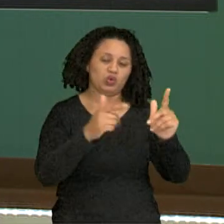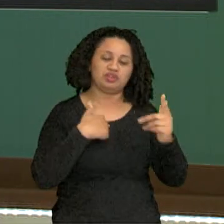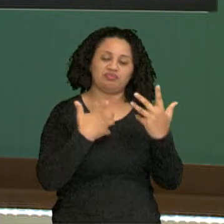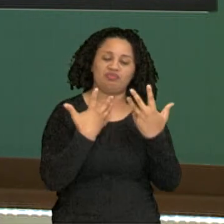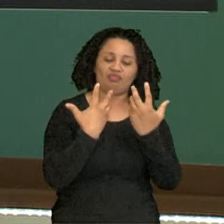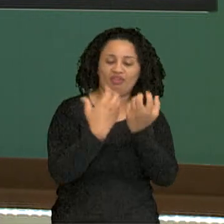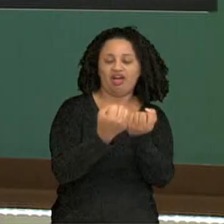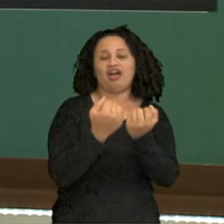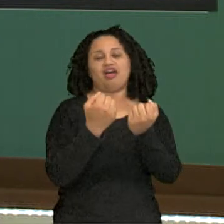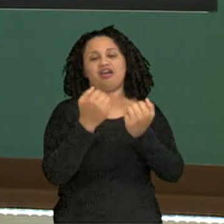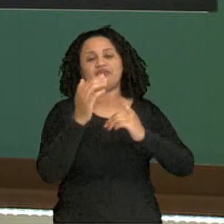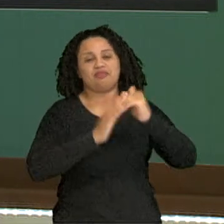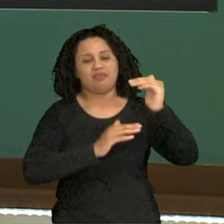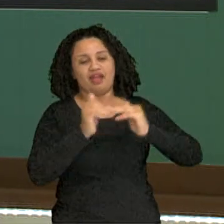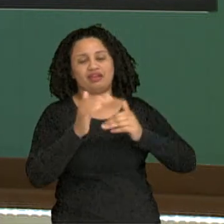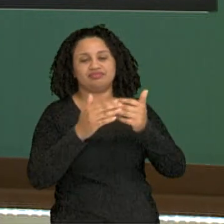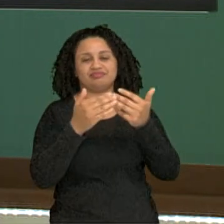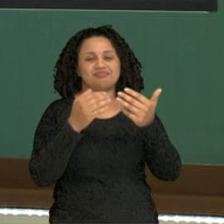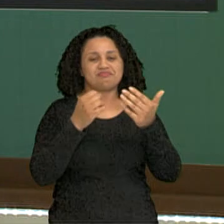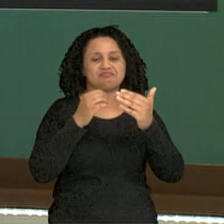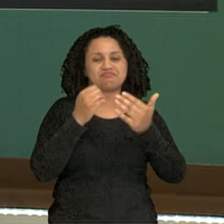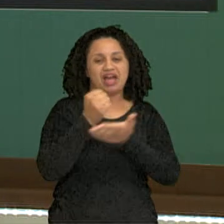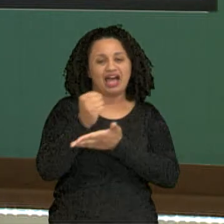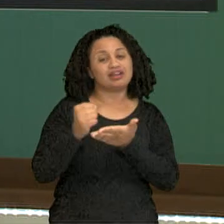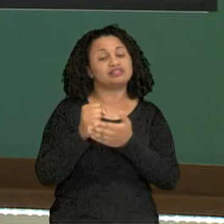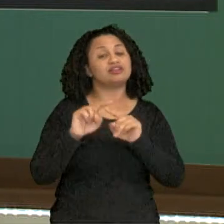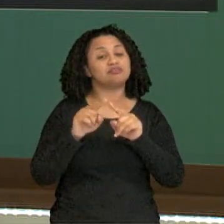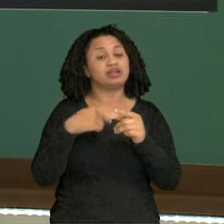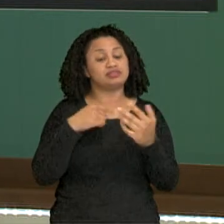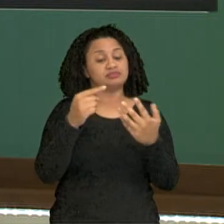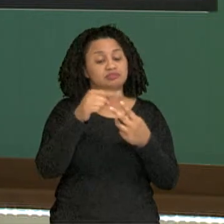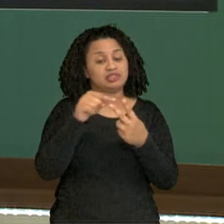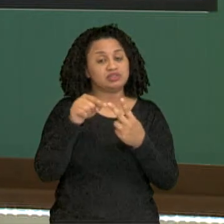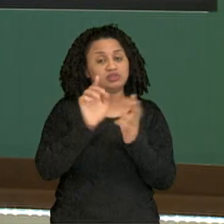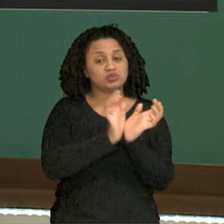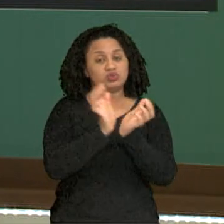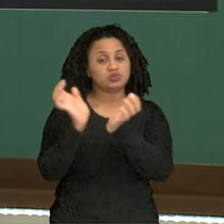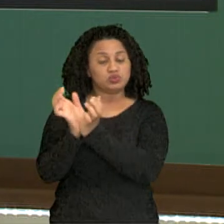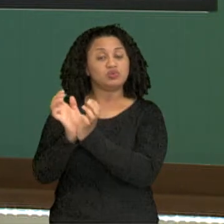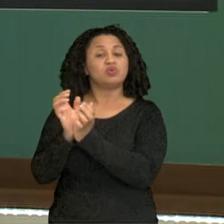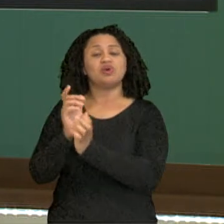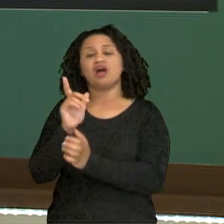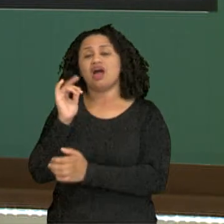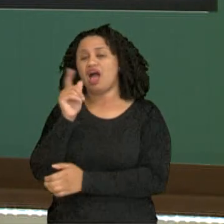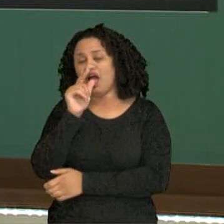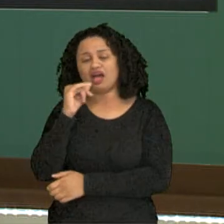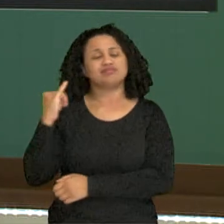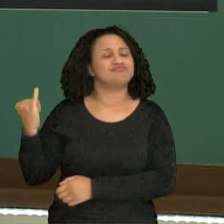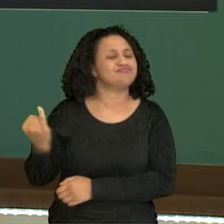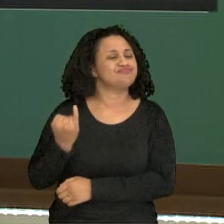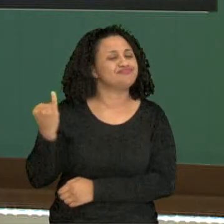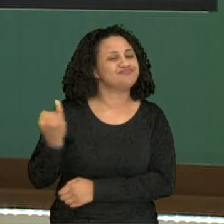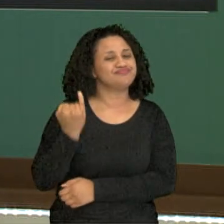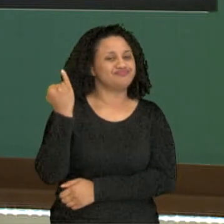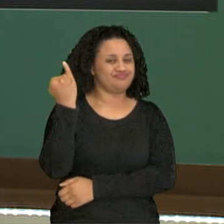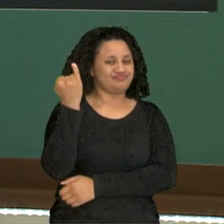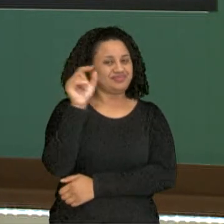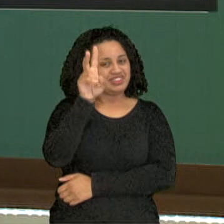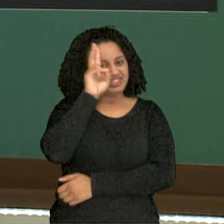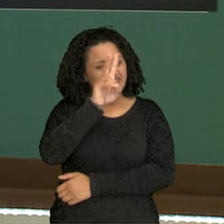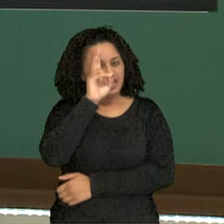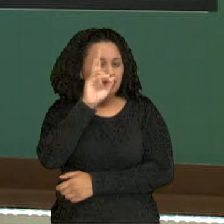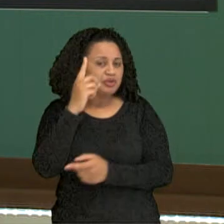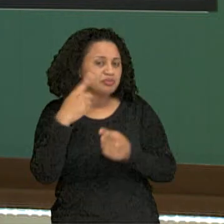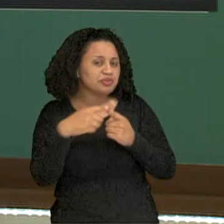absorção, para as atividades celulares, mas para as briófitas e pteridófitas, a água tem uma importância muito maior. Vocês lembram para